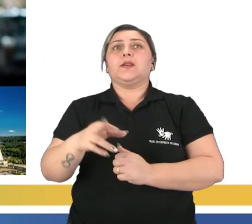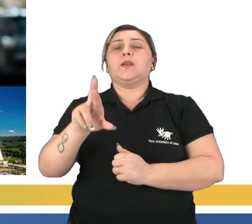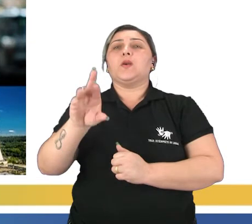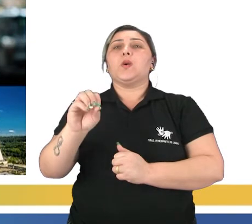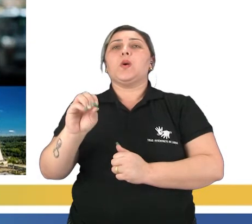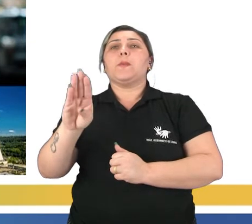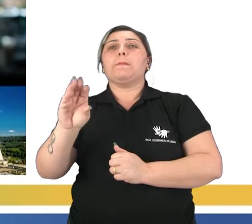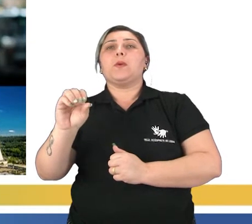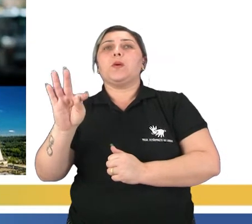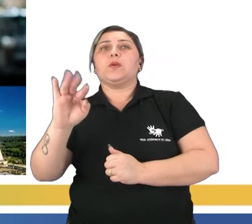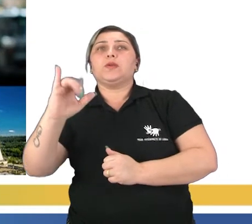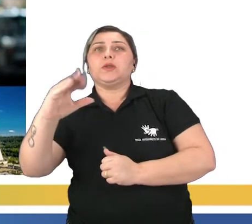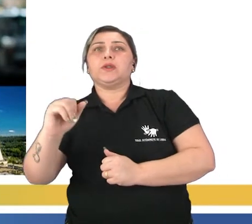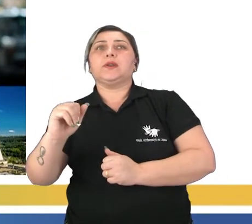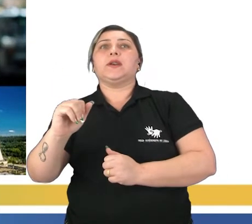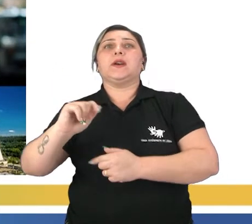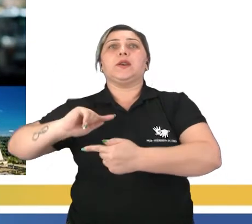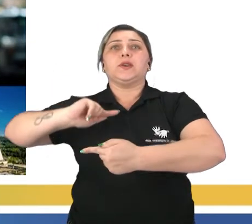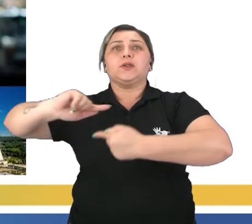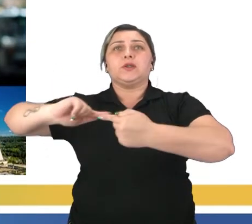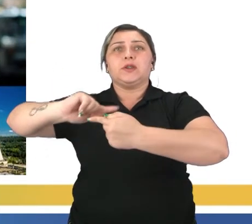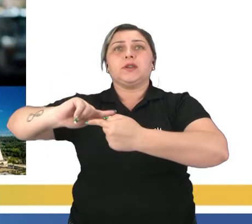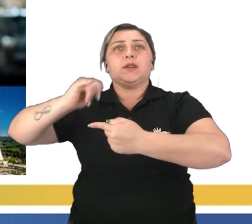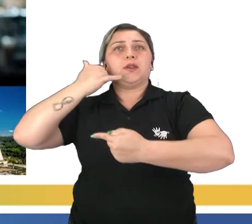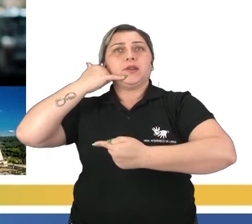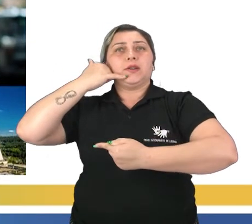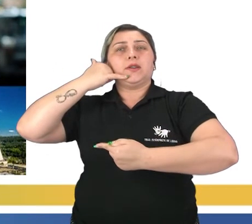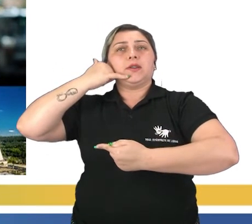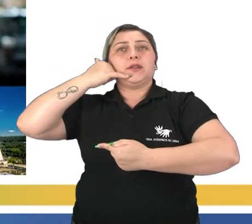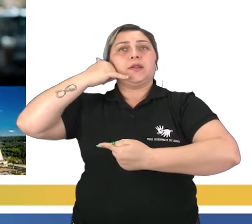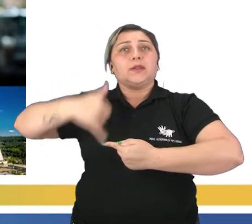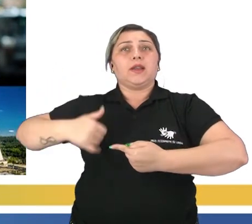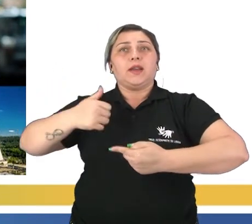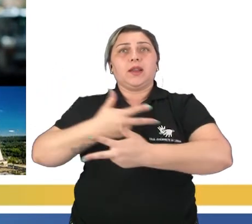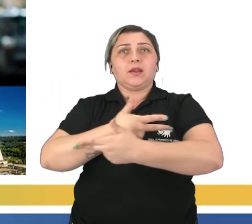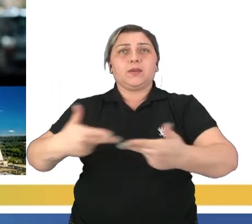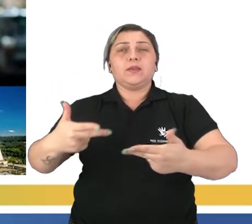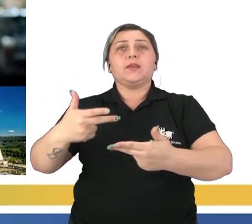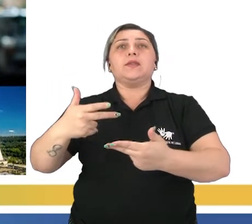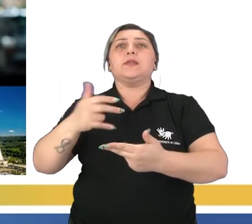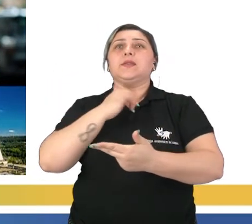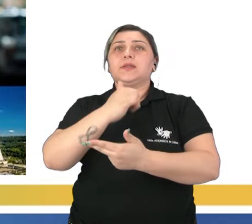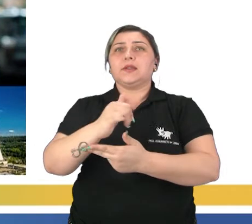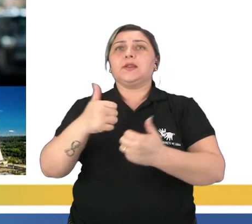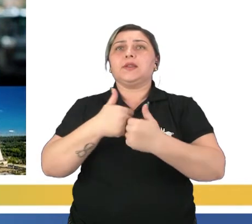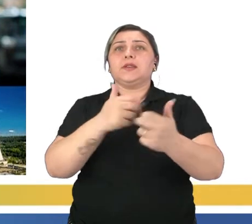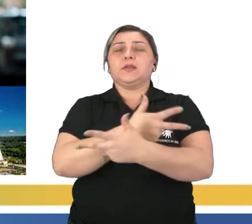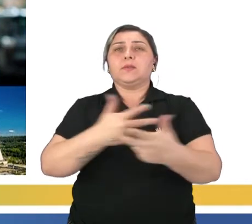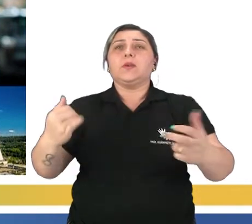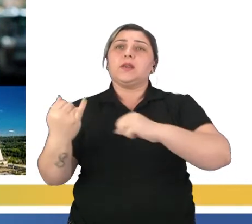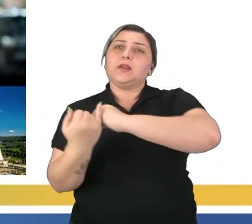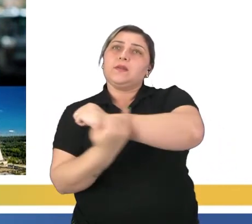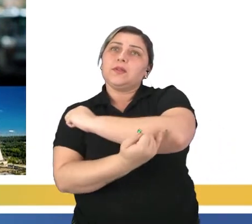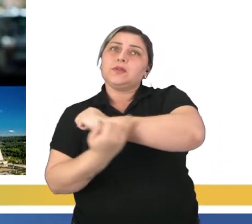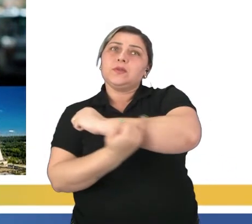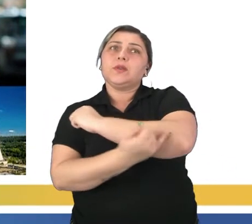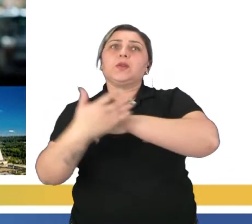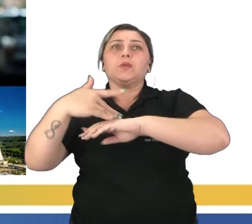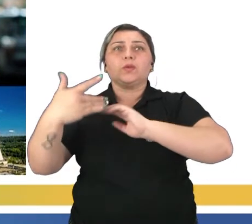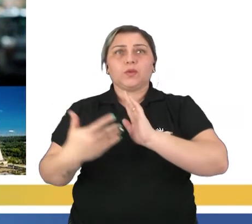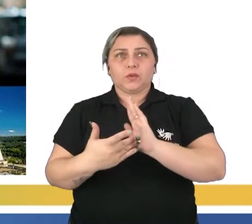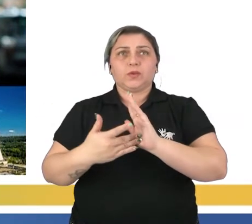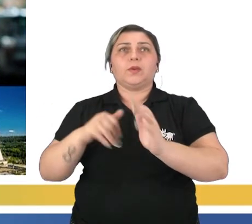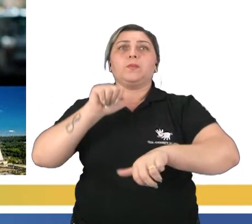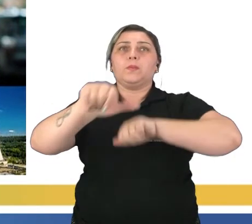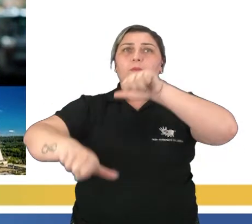de robótica, genética, telecomunicações, eletrônica, transportes e infraestrutura. Tudo